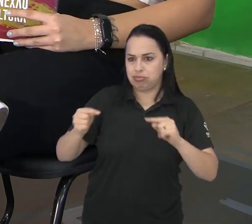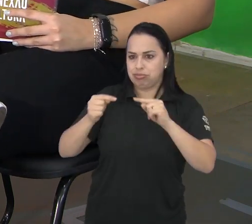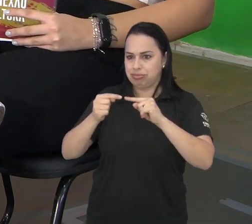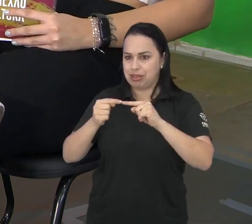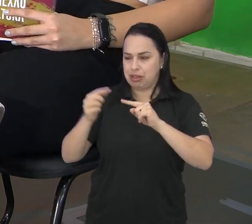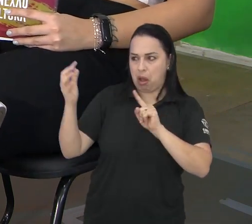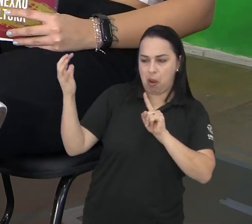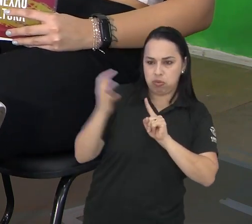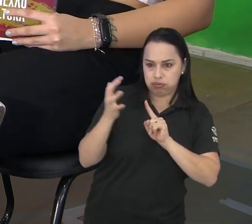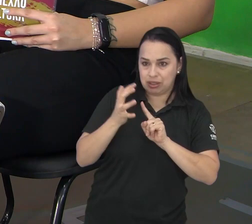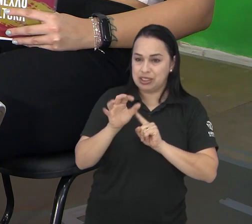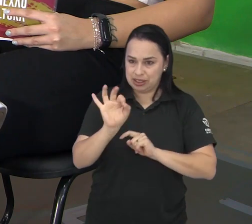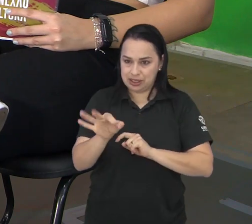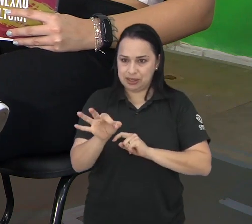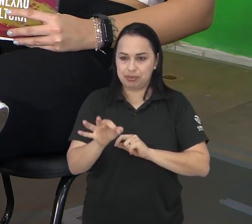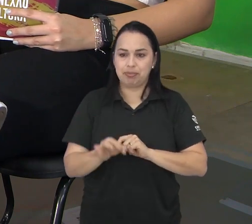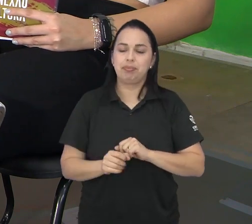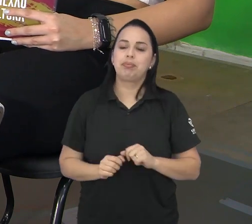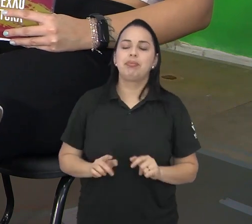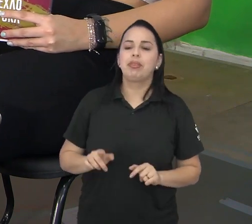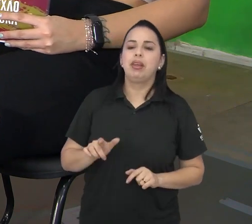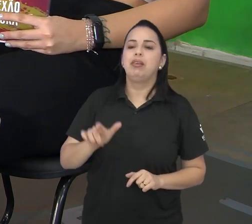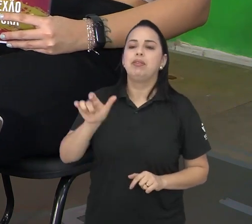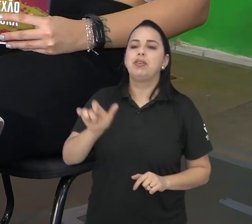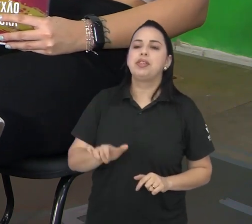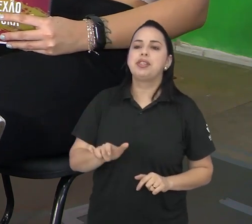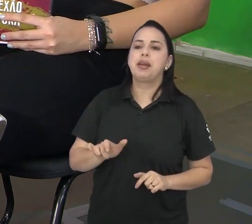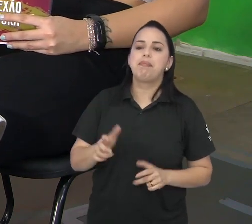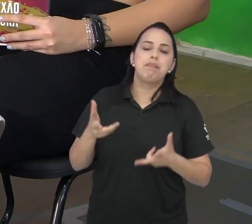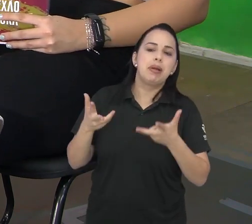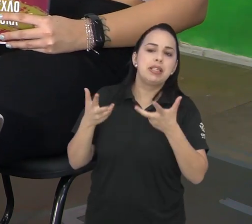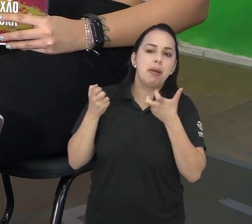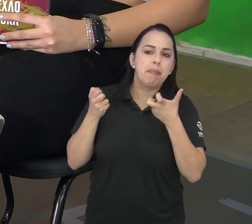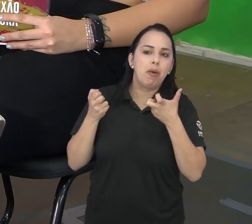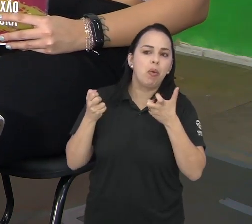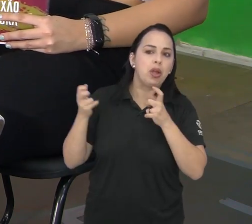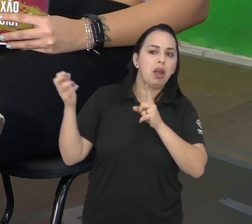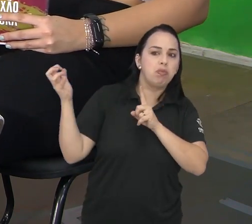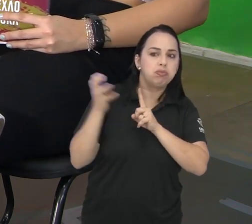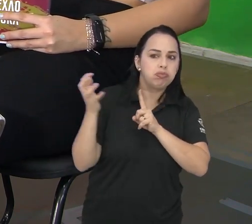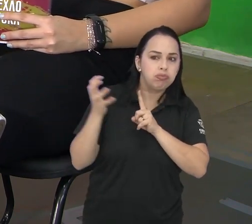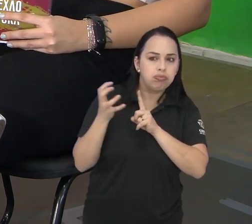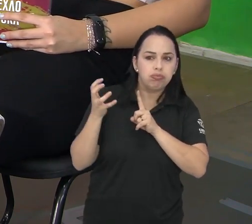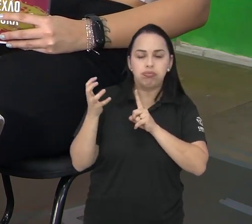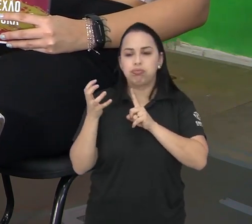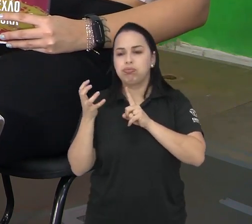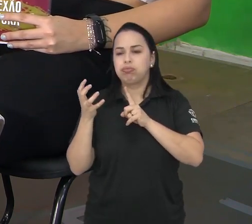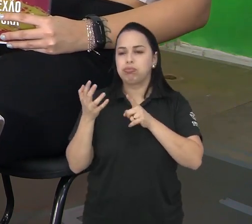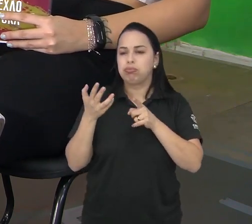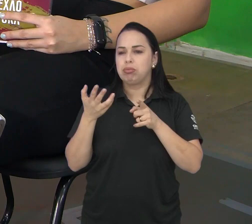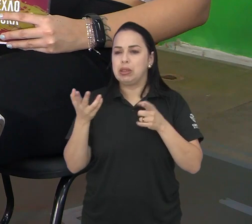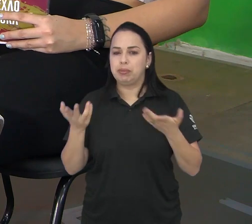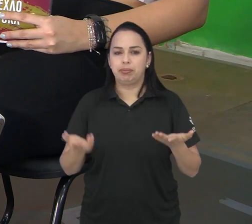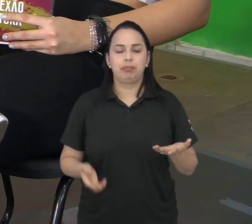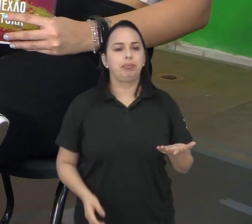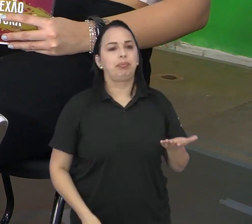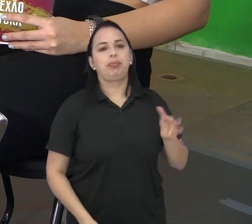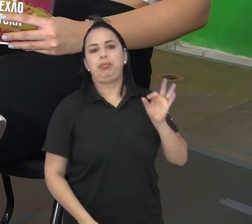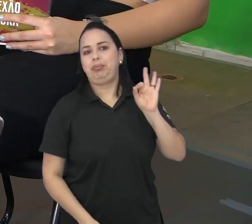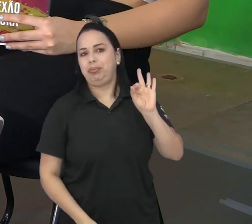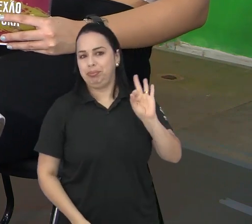africana, né? Os estilos musicais criados aqui. E você reconheceu isso lá, em alguns